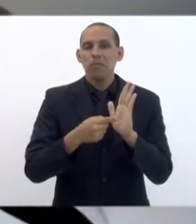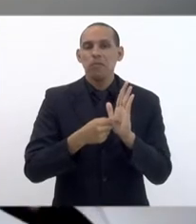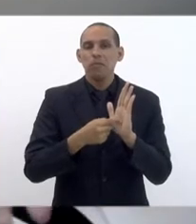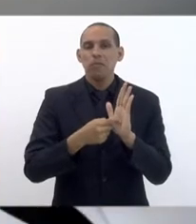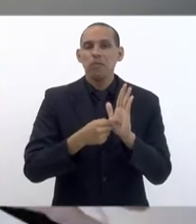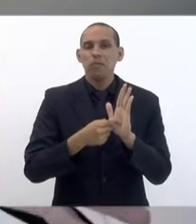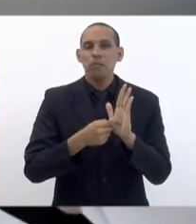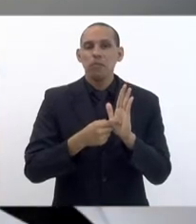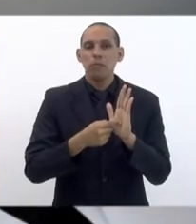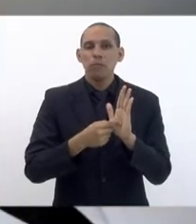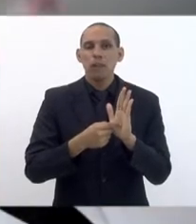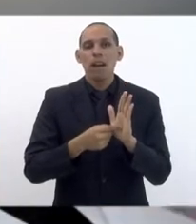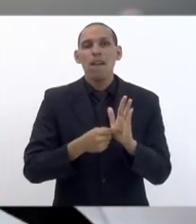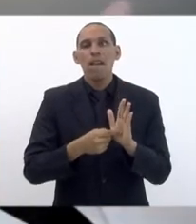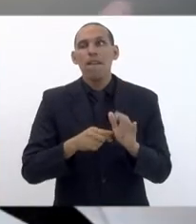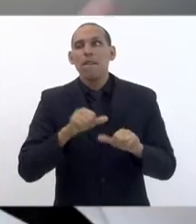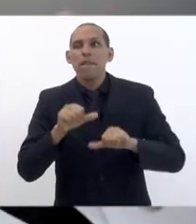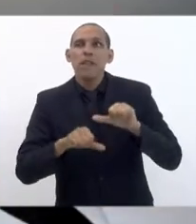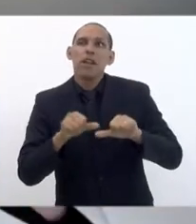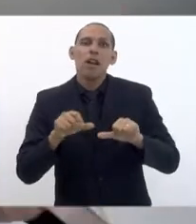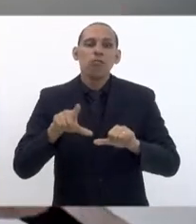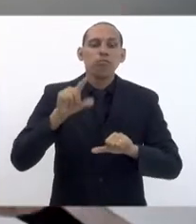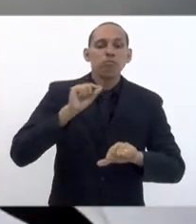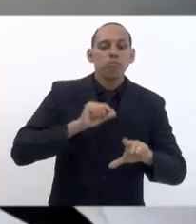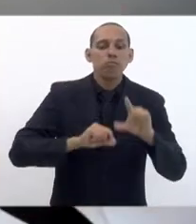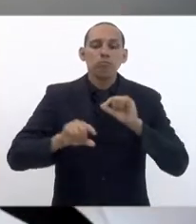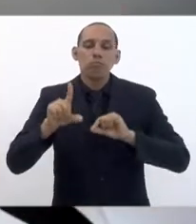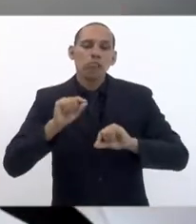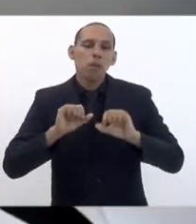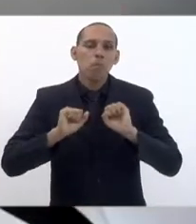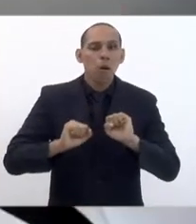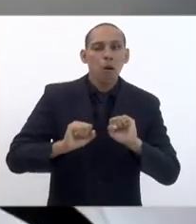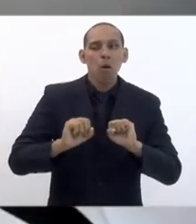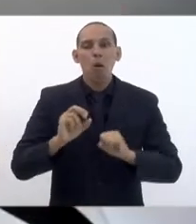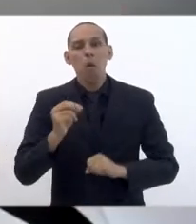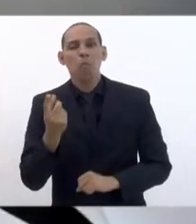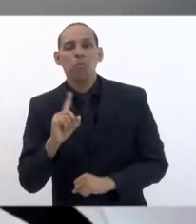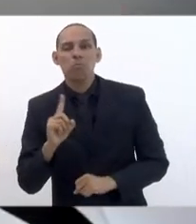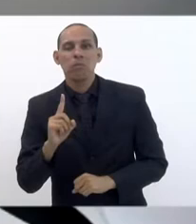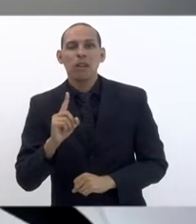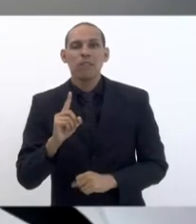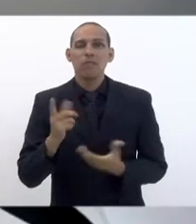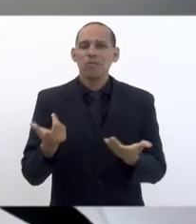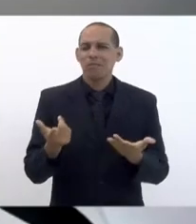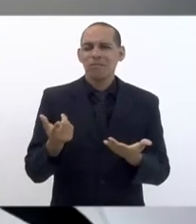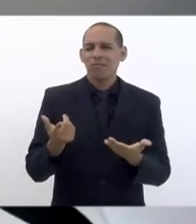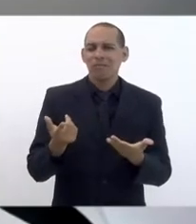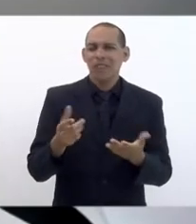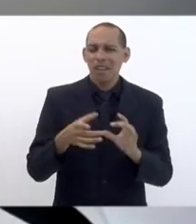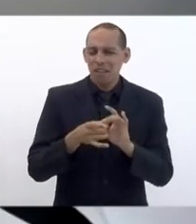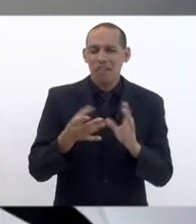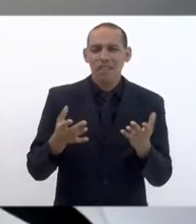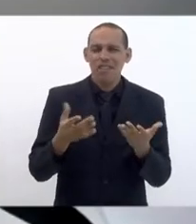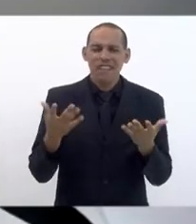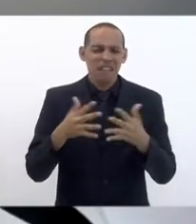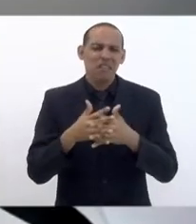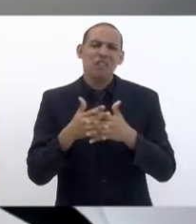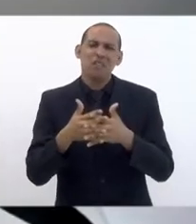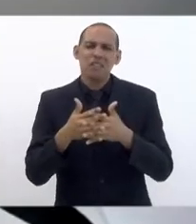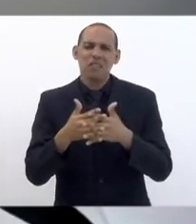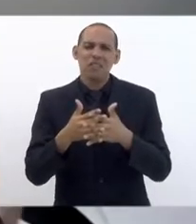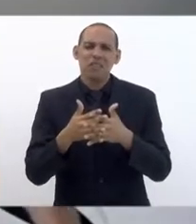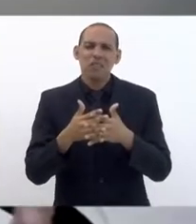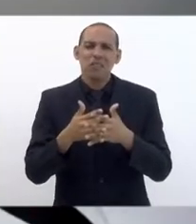dispositivo facultativo, a possibilidade autorizativa. Então, assim, é uma emenda confusa, que ela é aditiva e se apresenta como